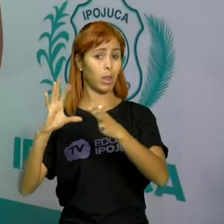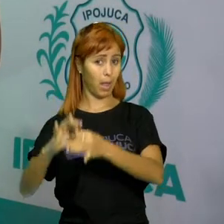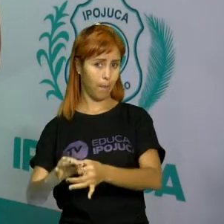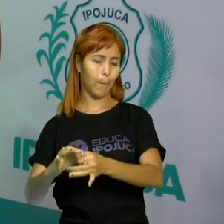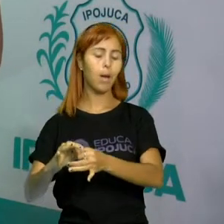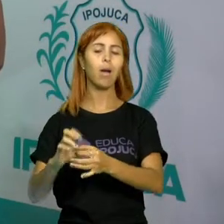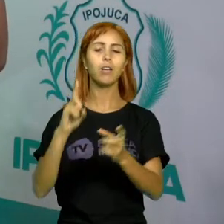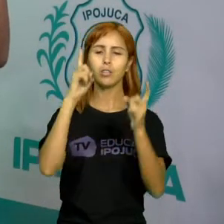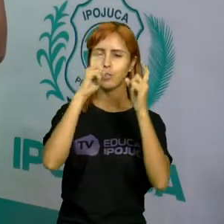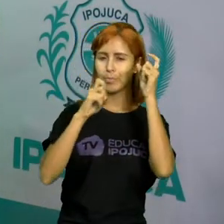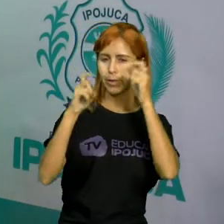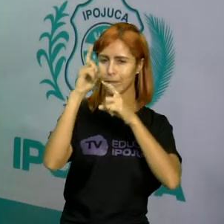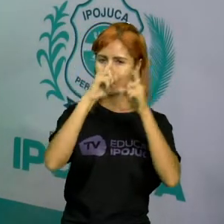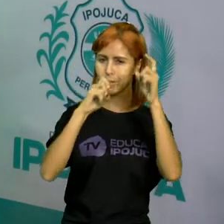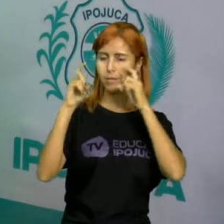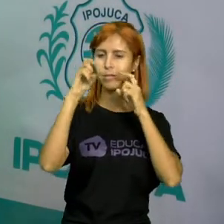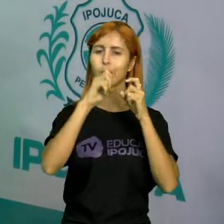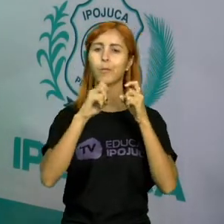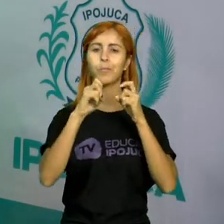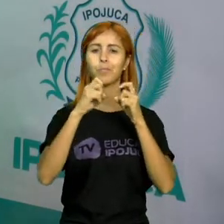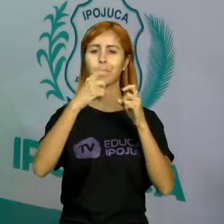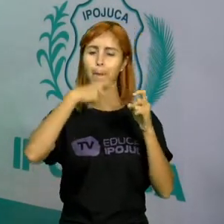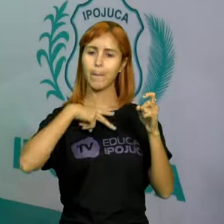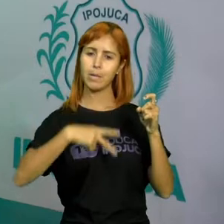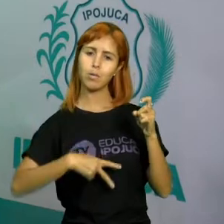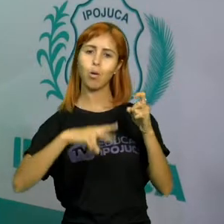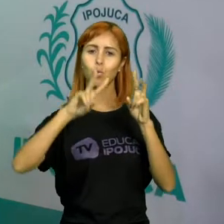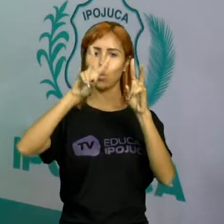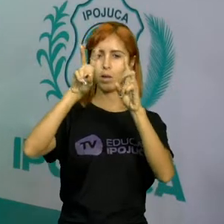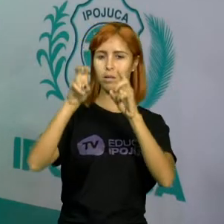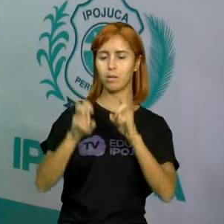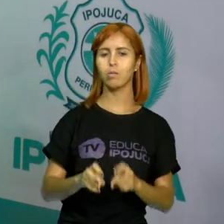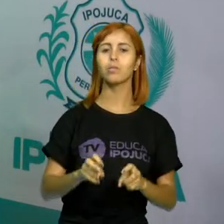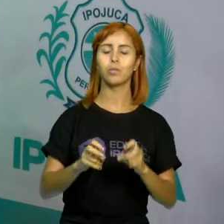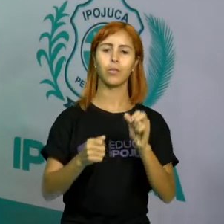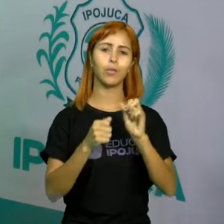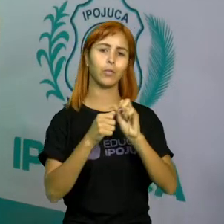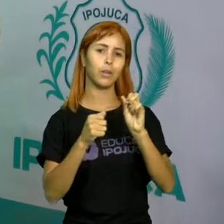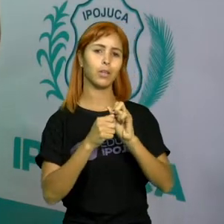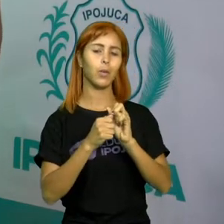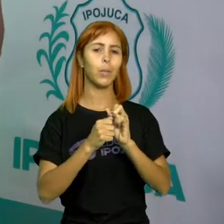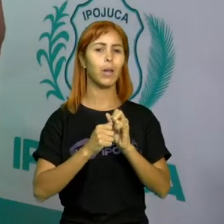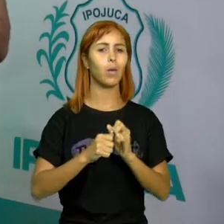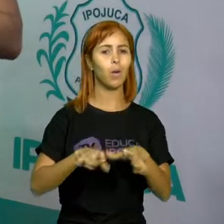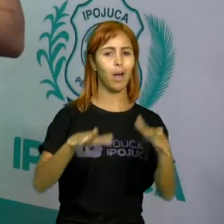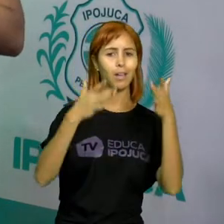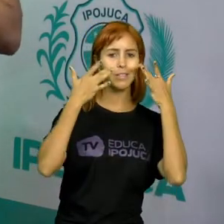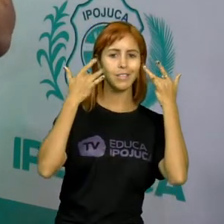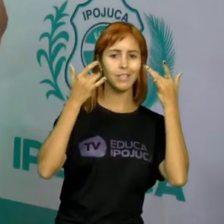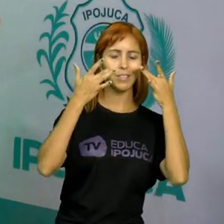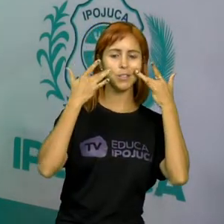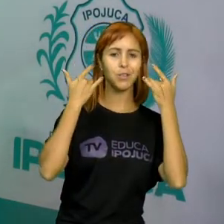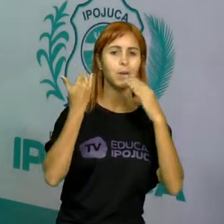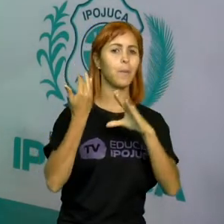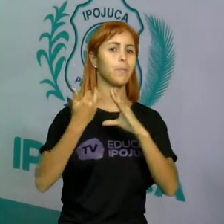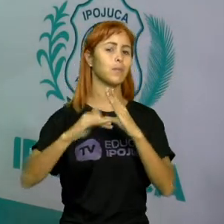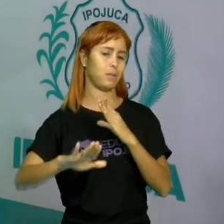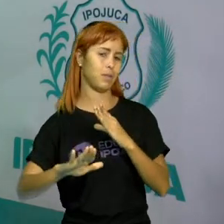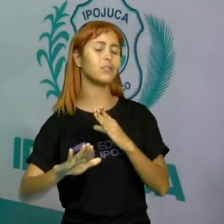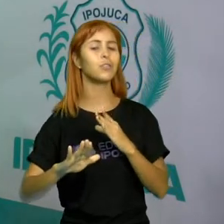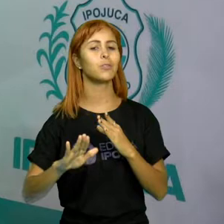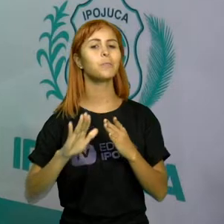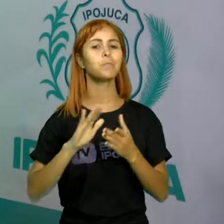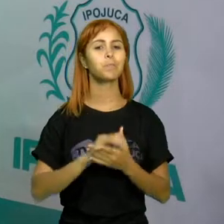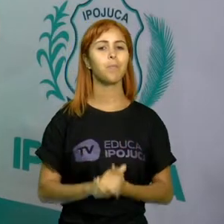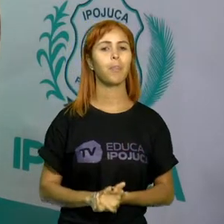a expressão é a interpretação pessoal do assunto feita pelo artista, portanto, a mensagem que ele quer passar,